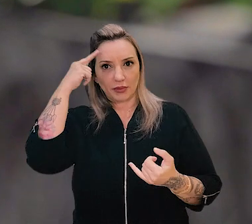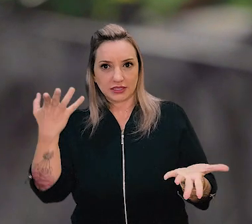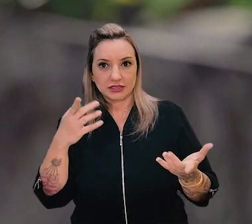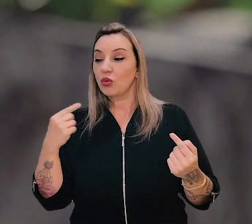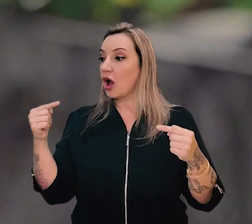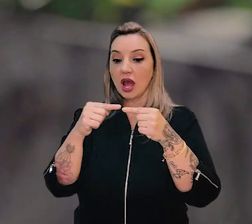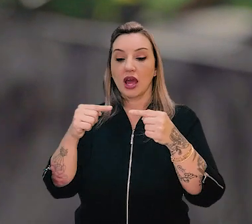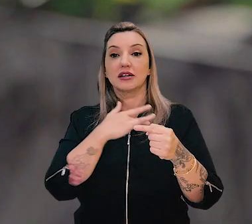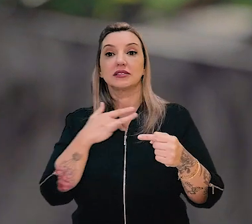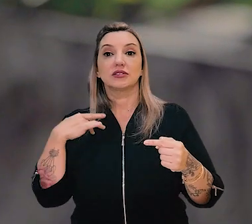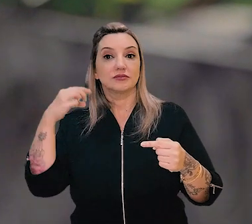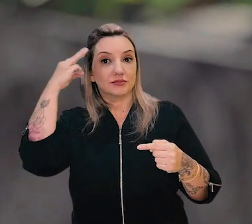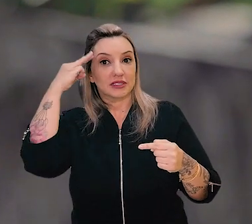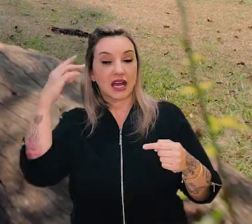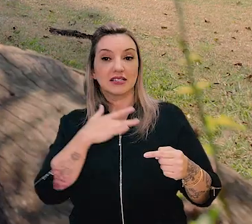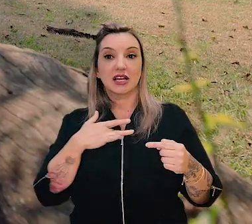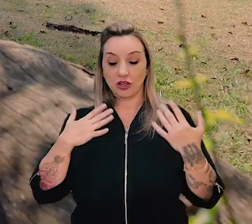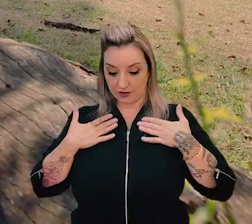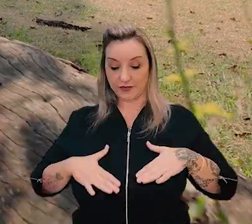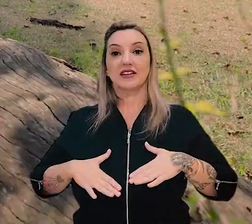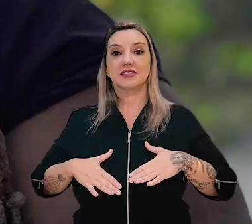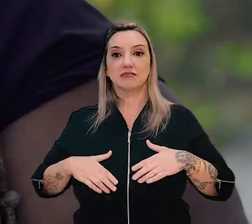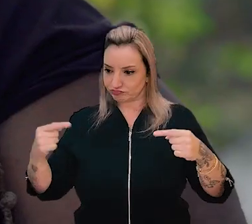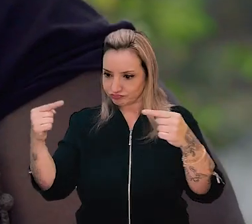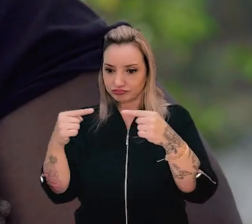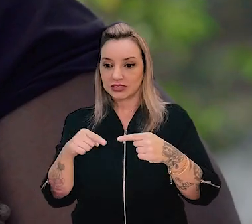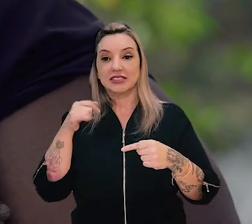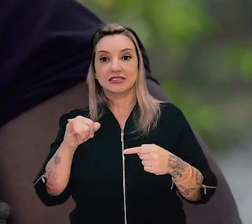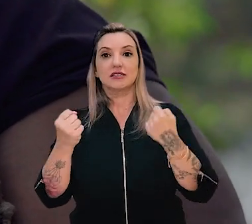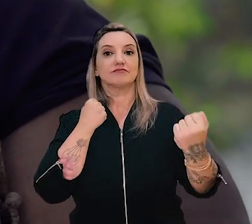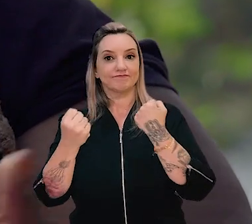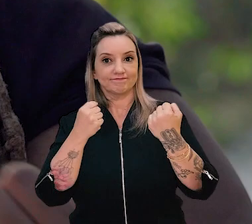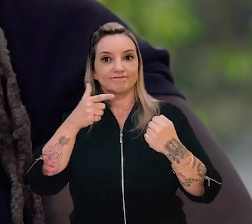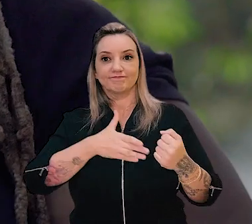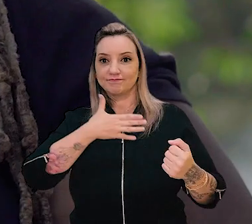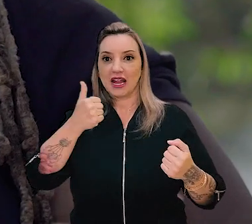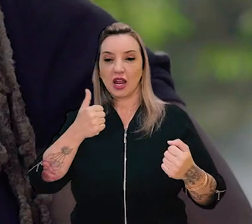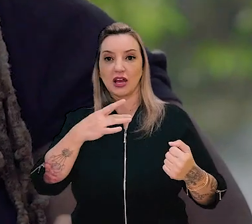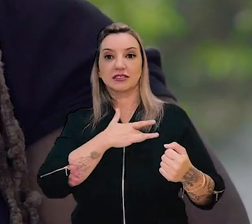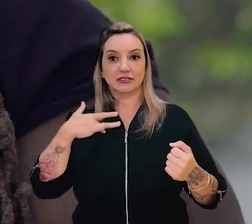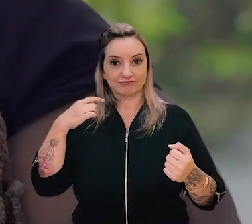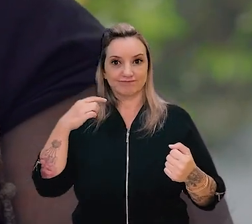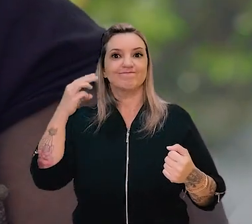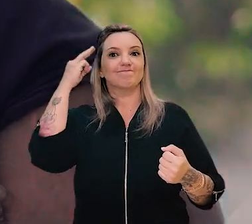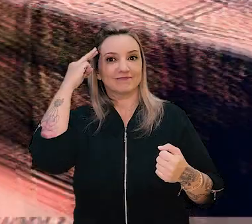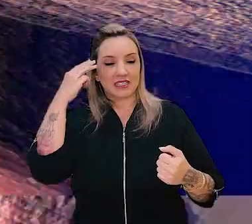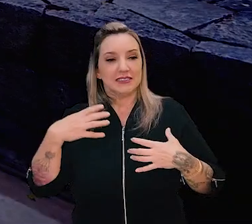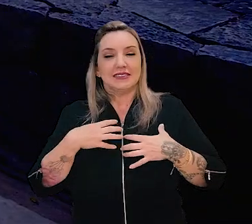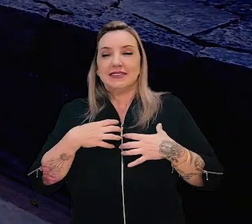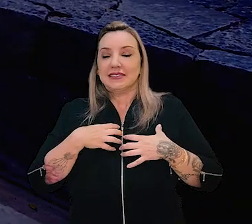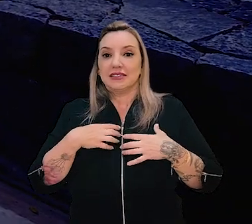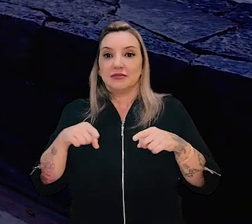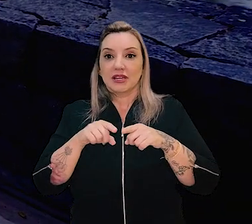que é a relação entre saúde mental e saúde física? Tem tudo a ver, né? Eu acho que você fazendo atividade física, você melhora a sua saúde mental e bem-estar. Até porque